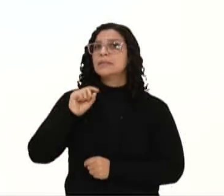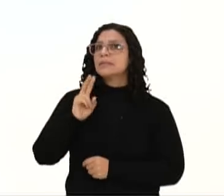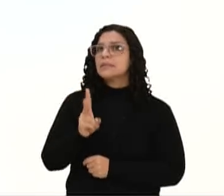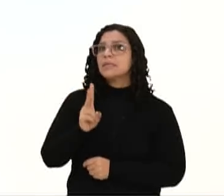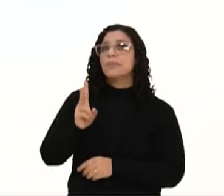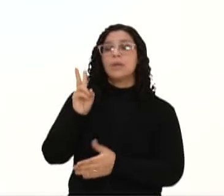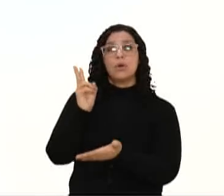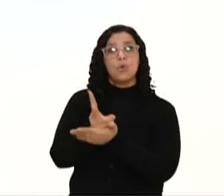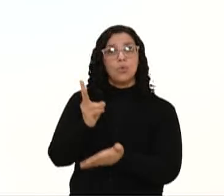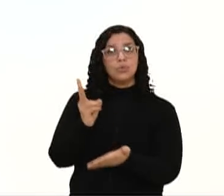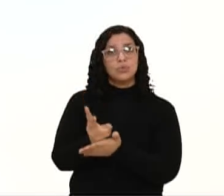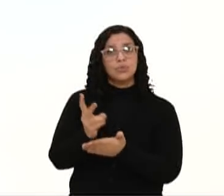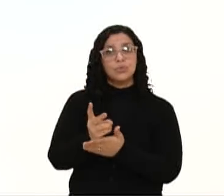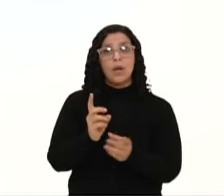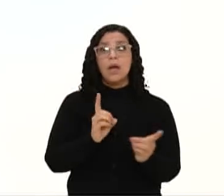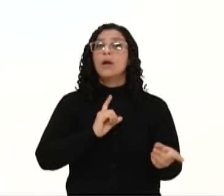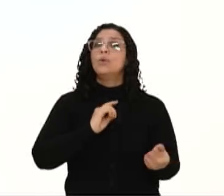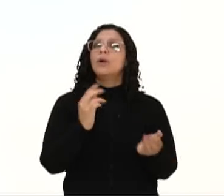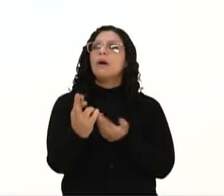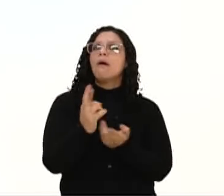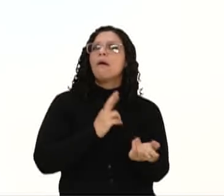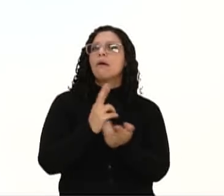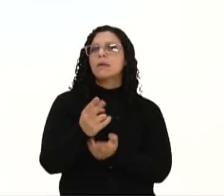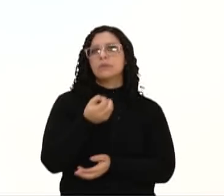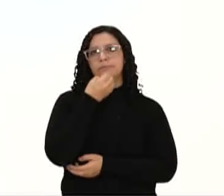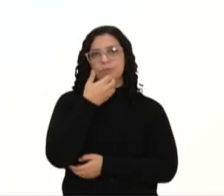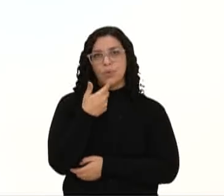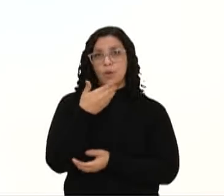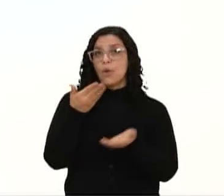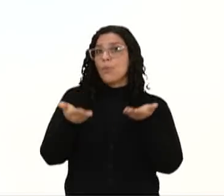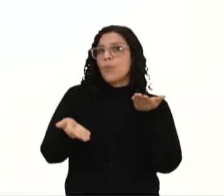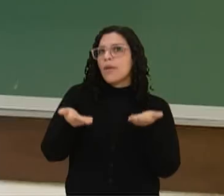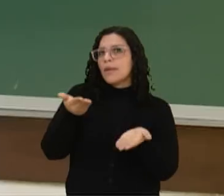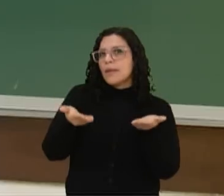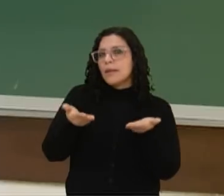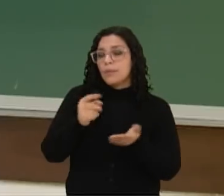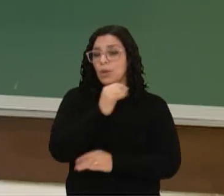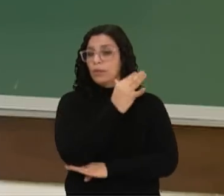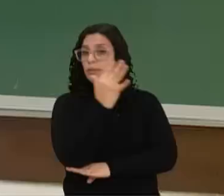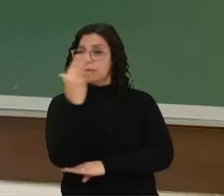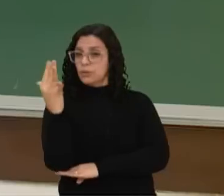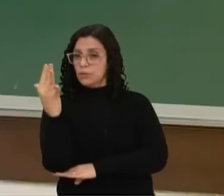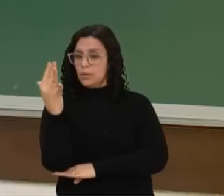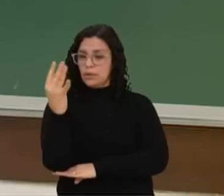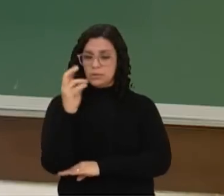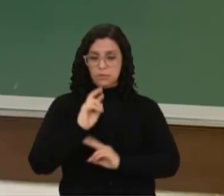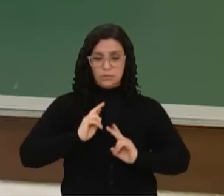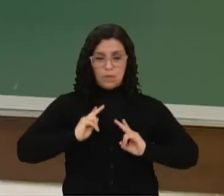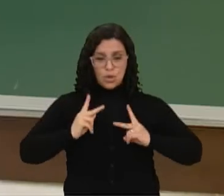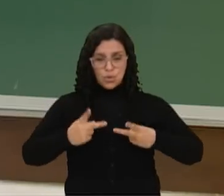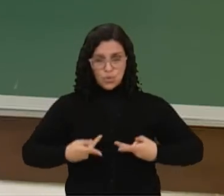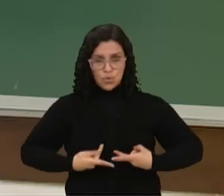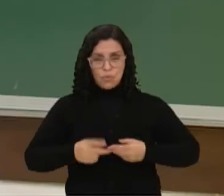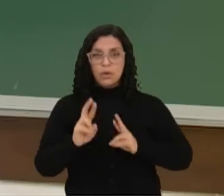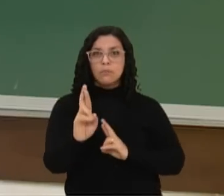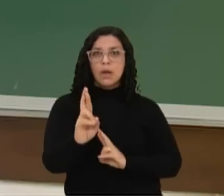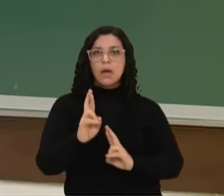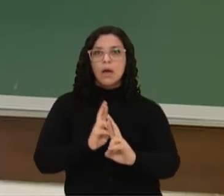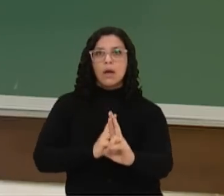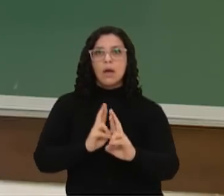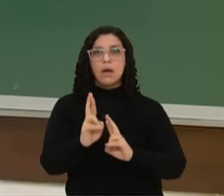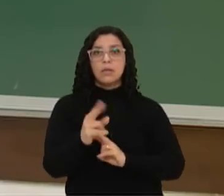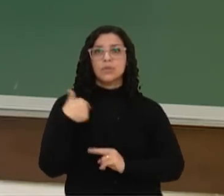de garantir essa dinâmica. Então, é o equilíbrio do meio natural com a maneira como a sociedade